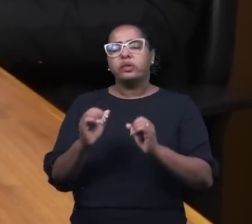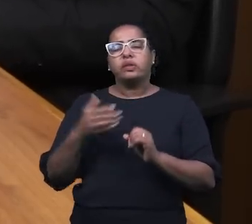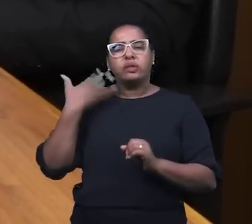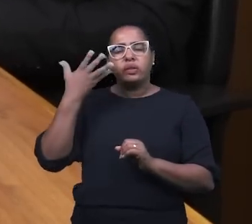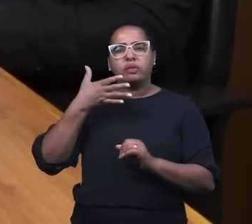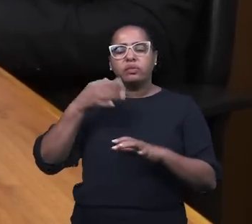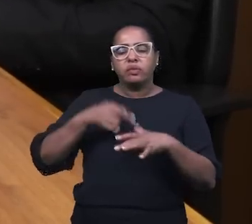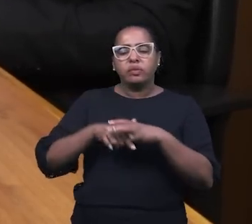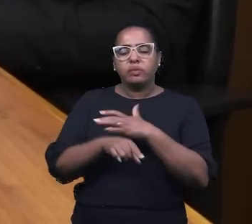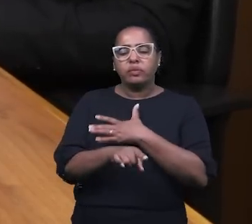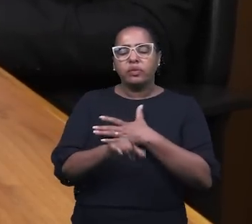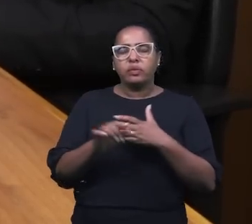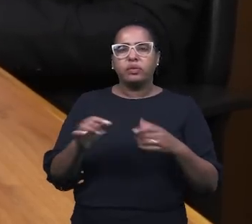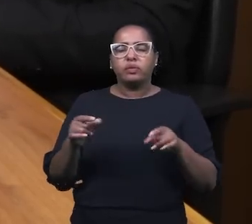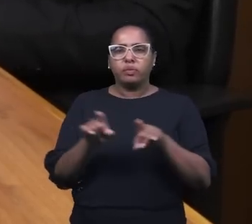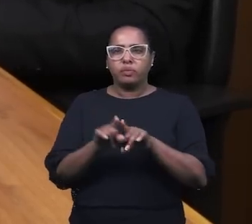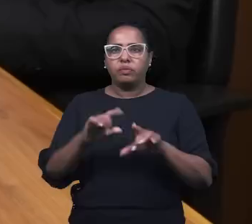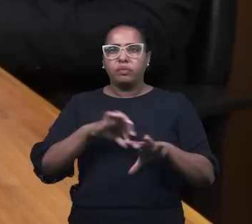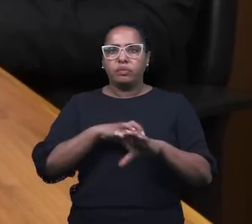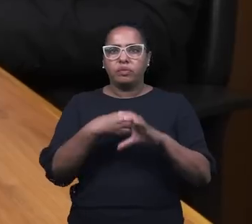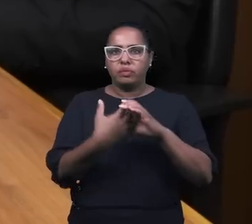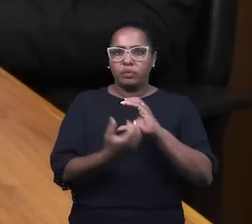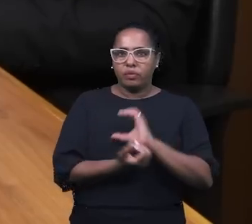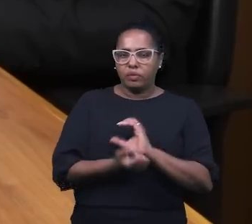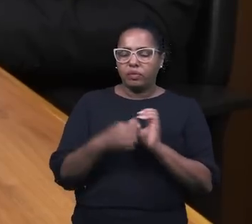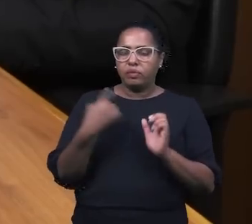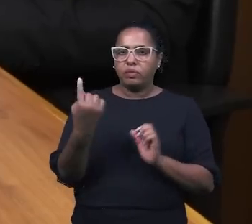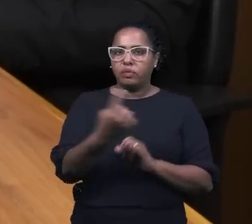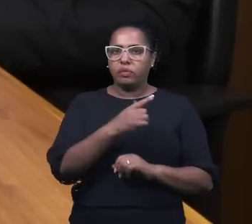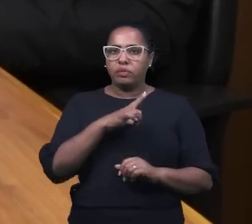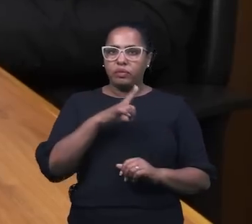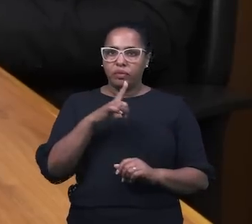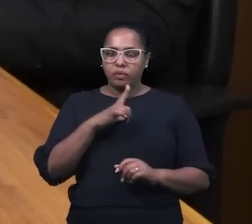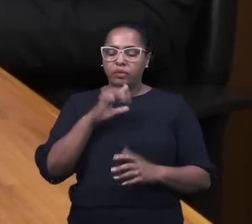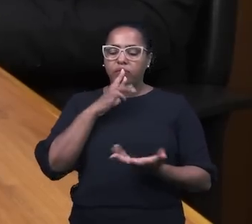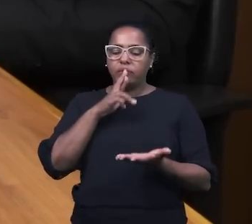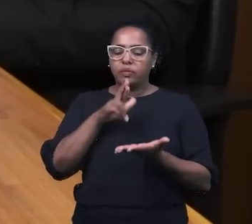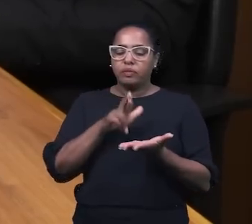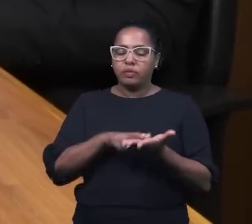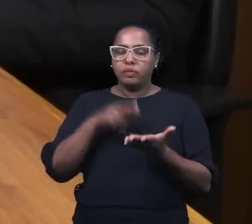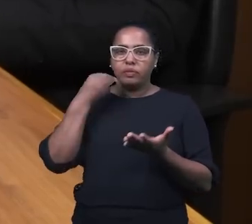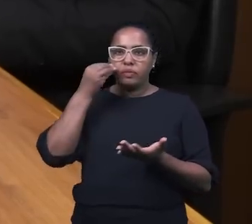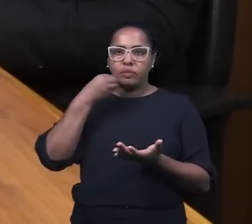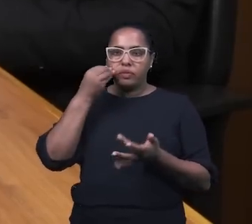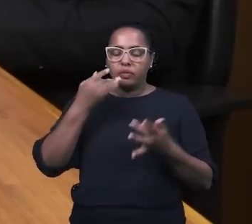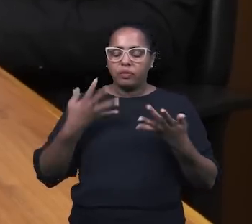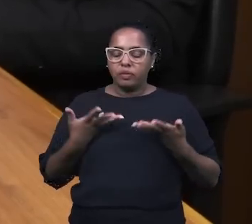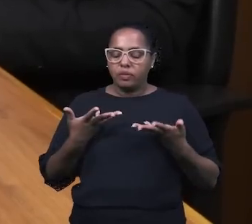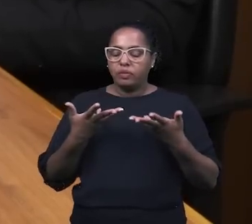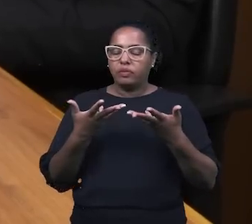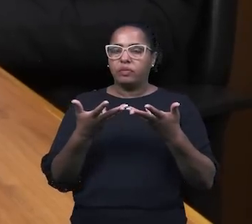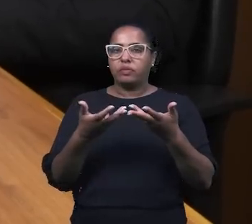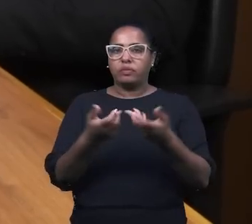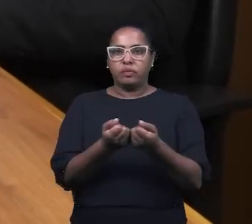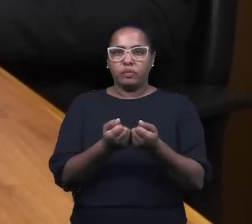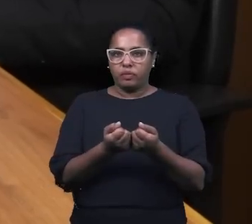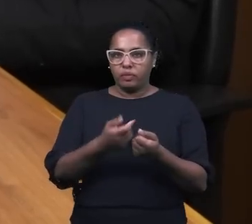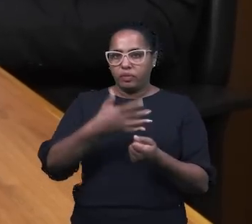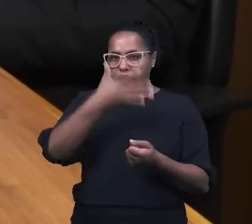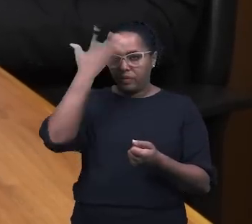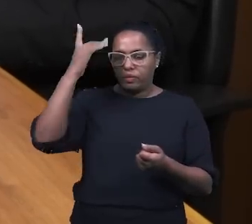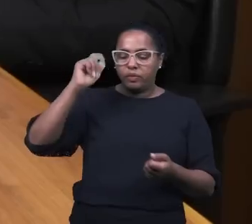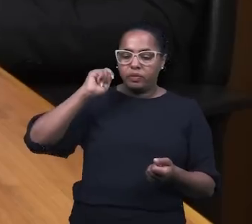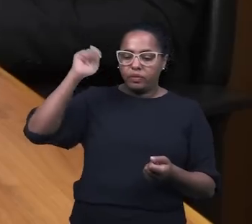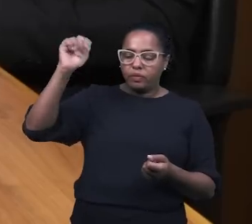mensagem muito profunda, né? Uma característica que nós temos, e que isso é fruto, inclusive, de experiências maravilhosas que os